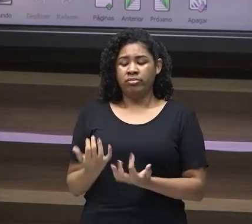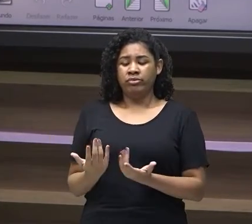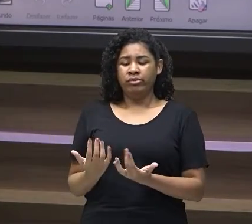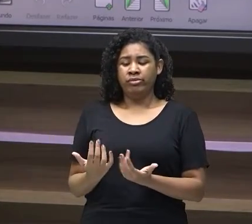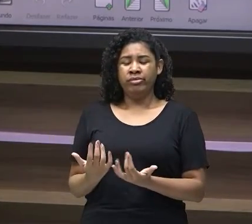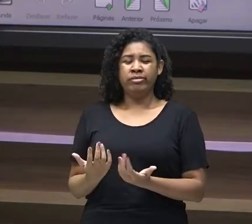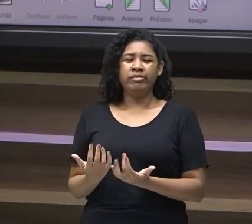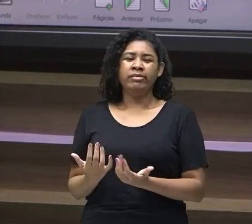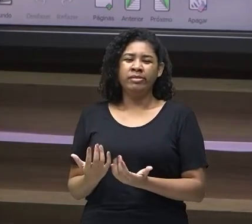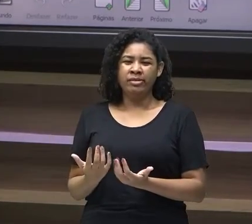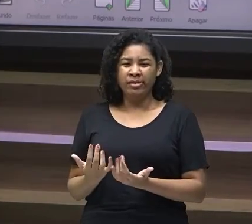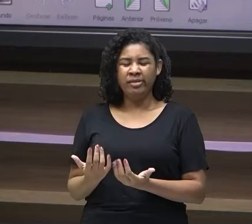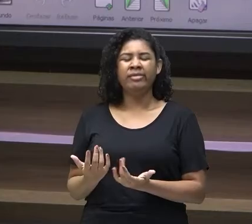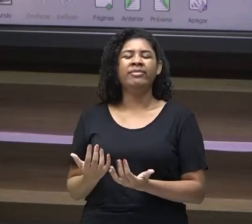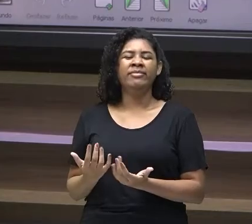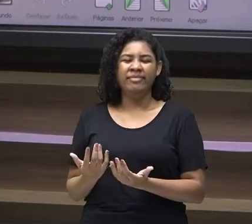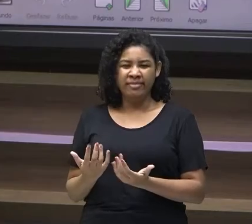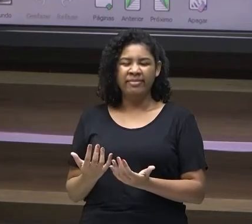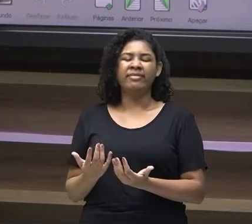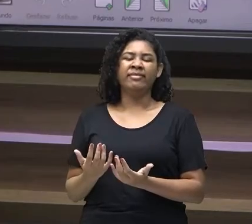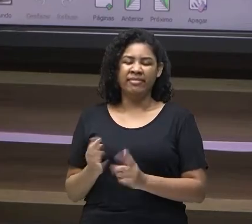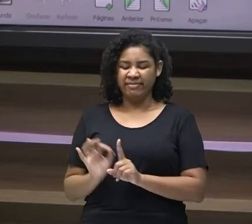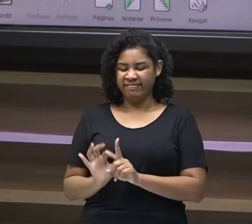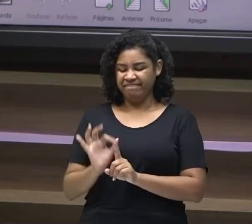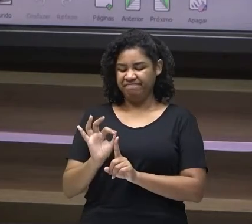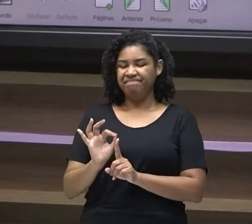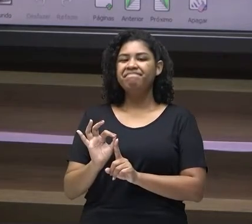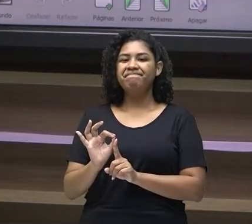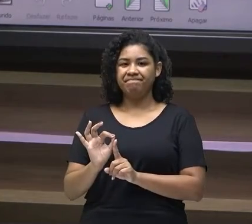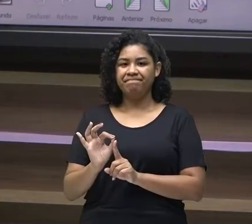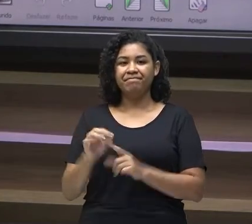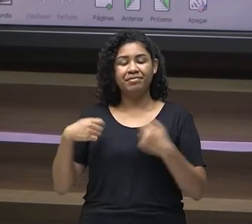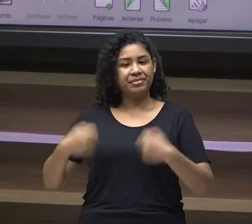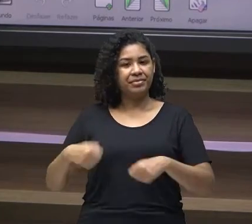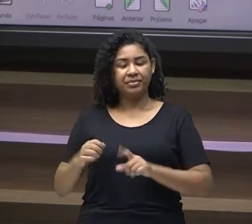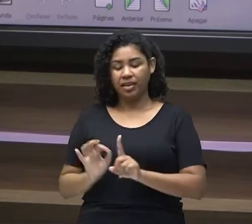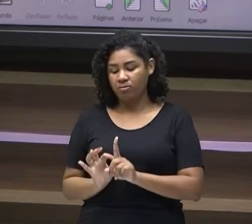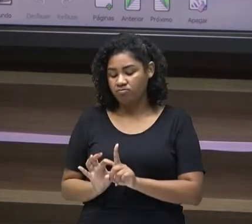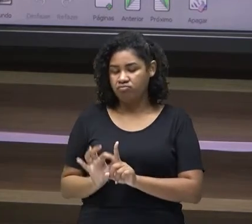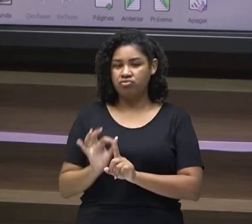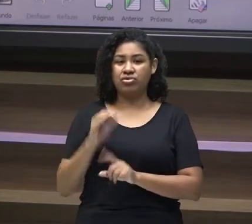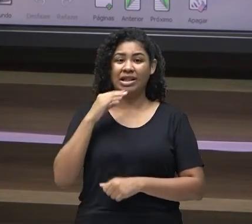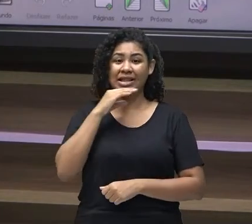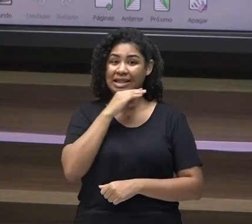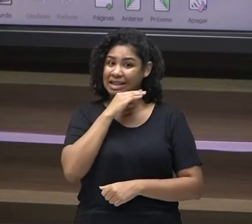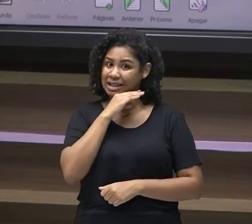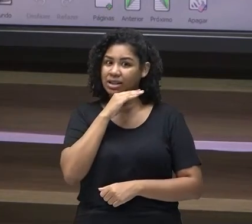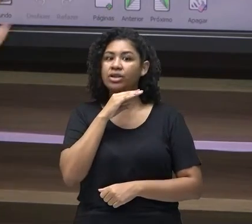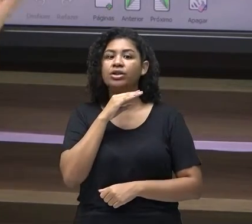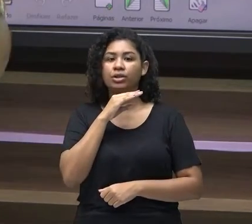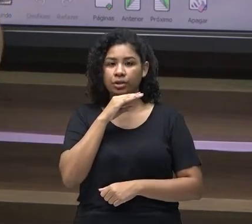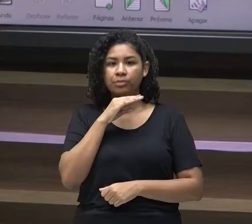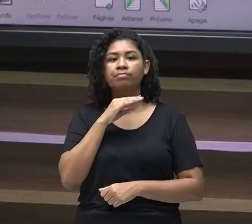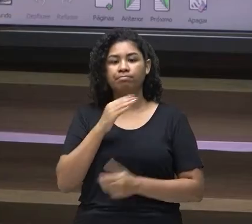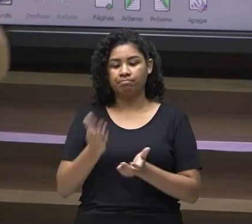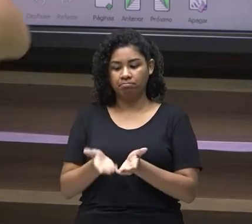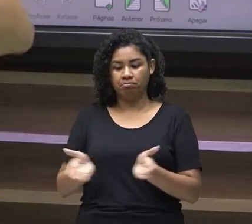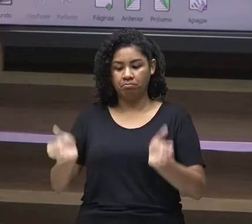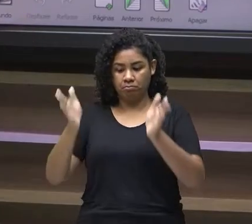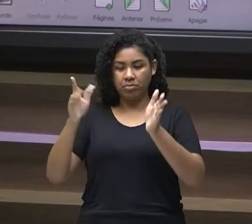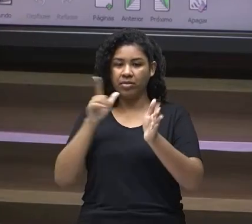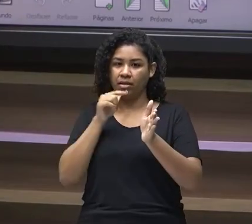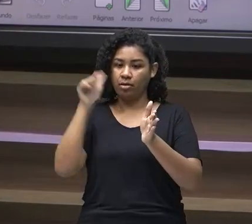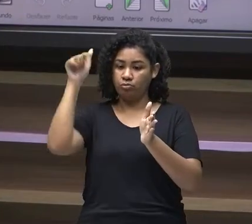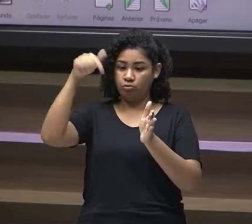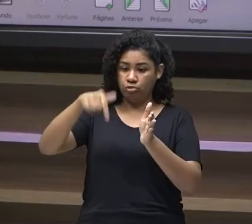da combustão, através da energia térmica, onde ela precisa aumentar a temperatura da água, que está ali no caldeirão,